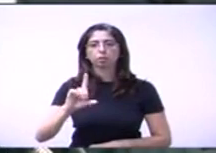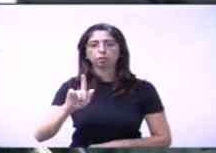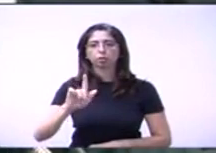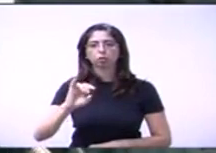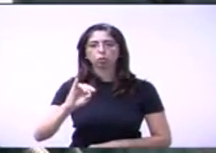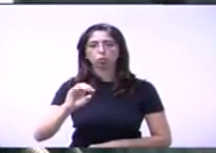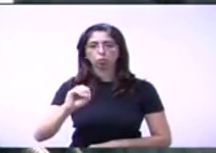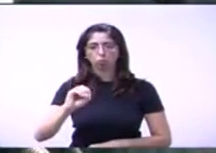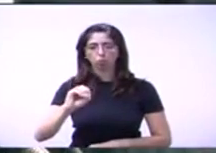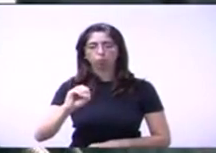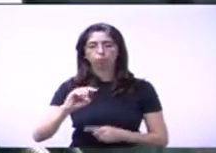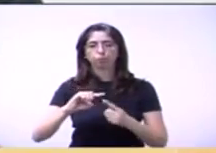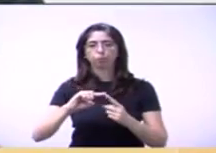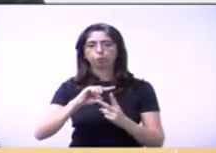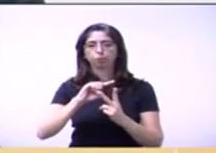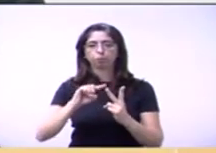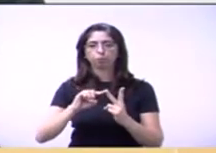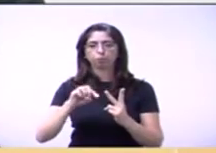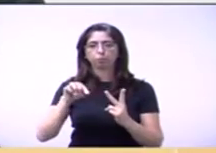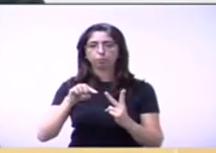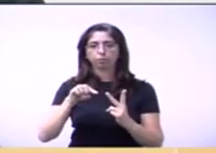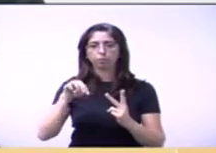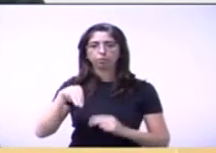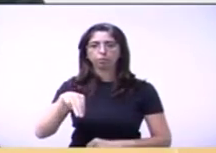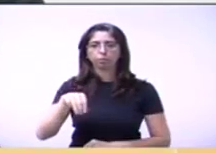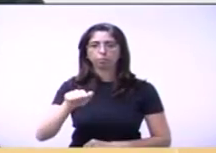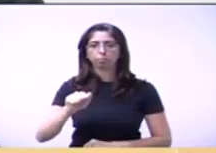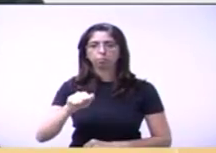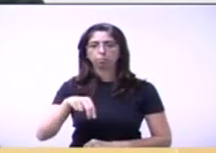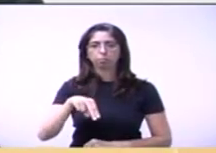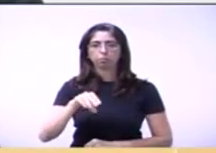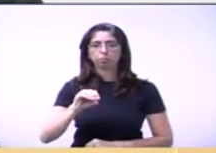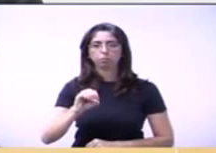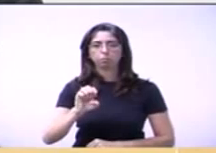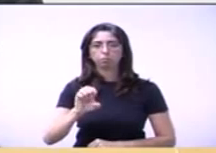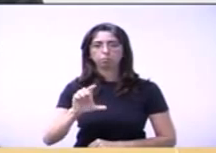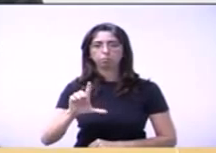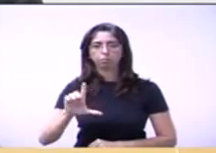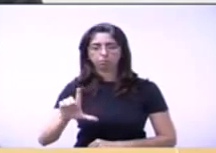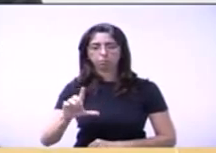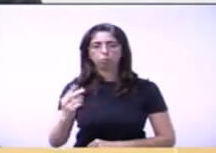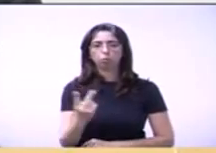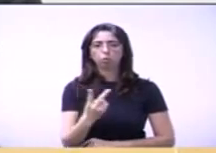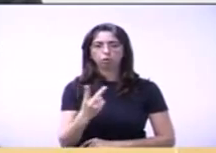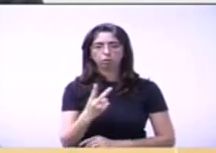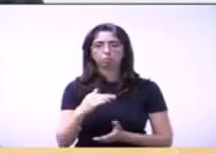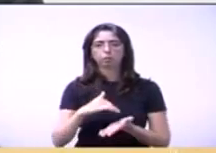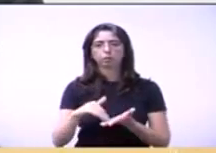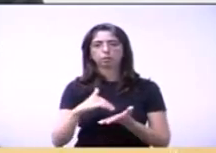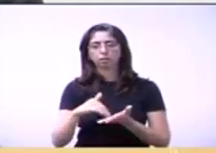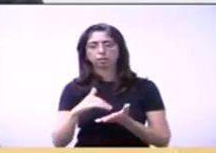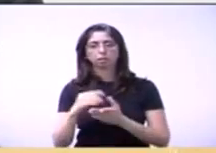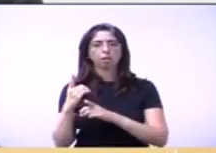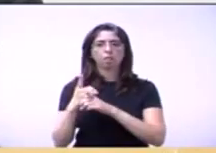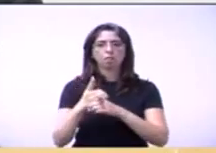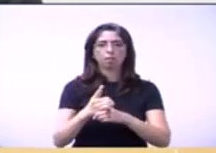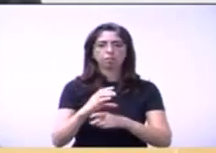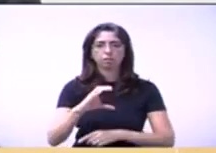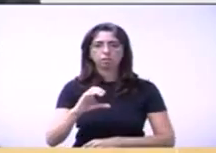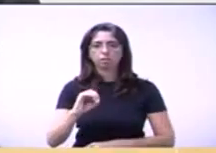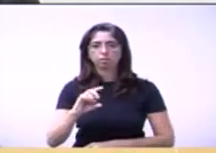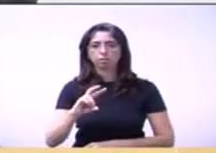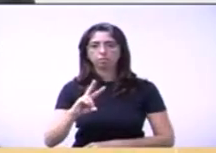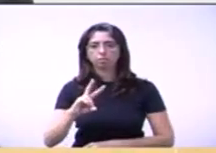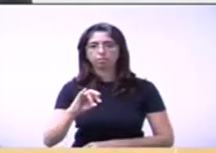Custódio Neto. Em discussão, projeto de decreto legislativo número 05/16 do vereador Edilcinho